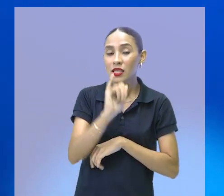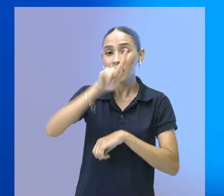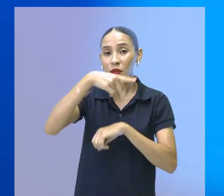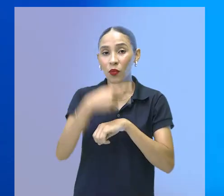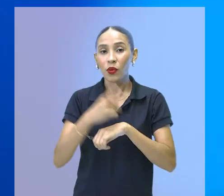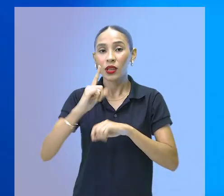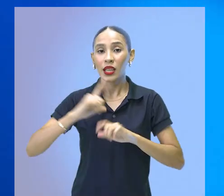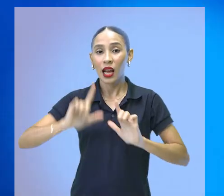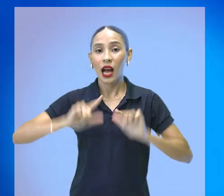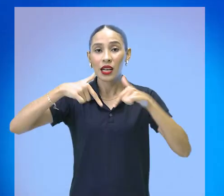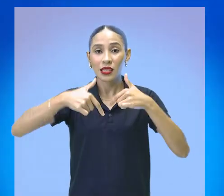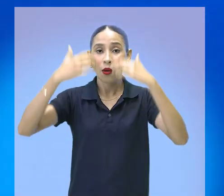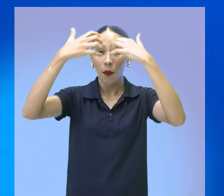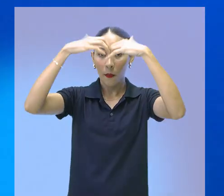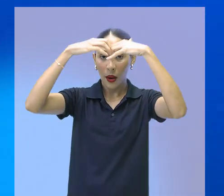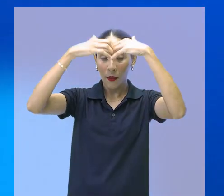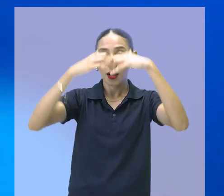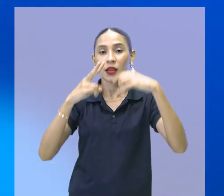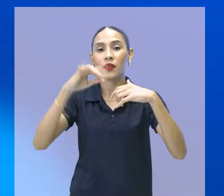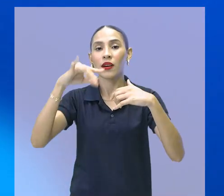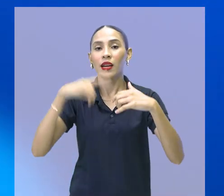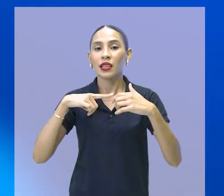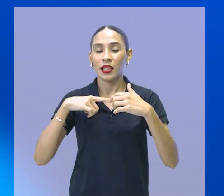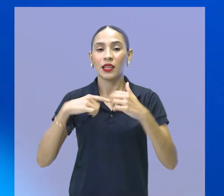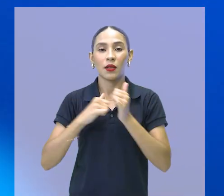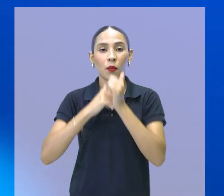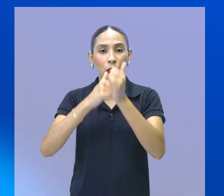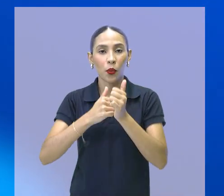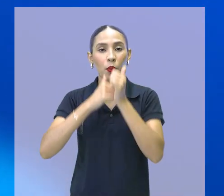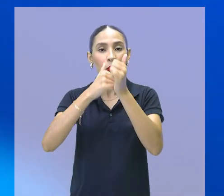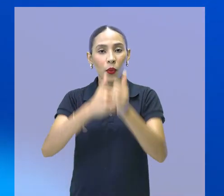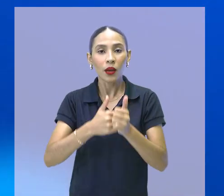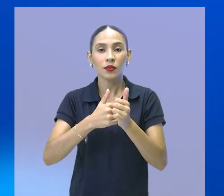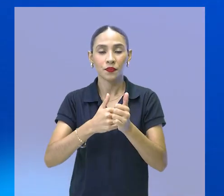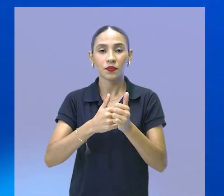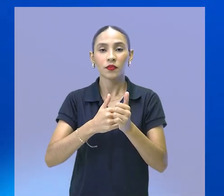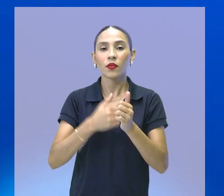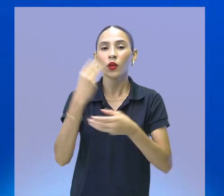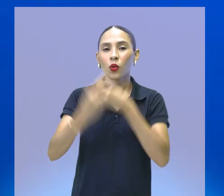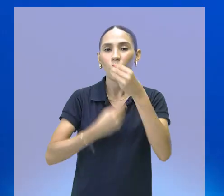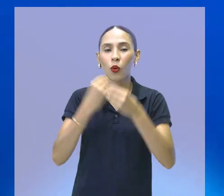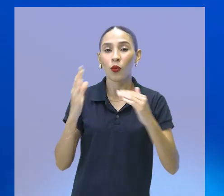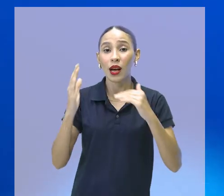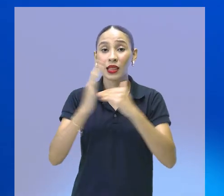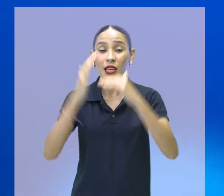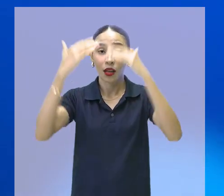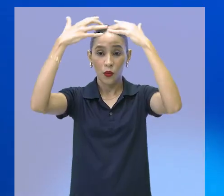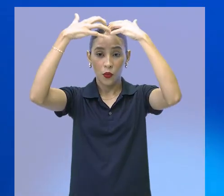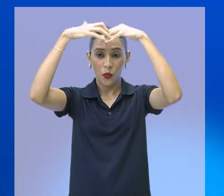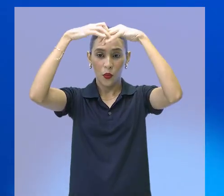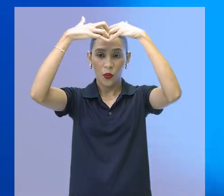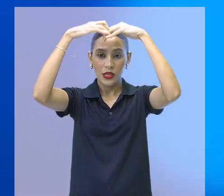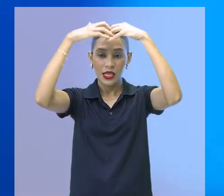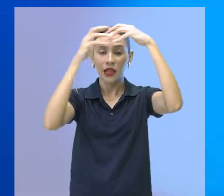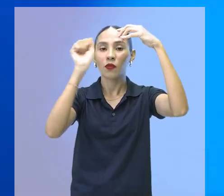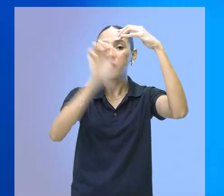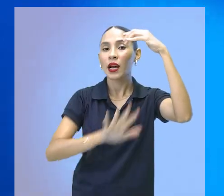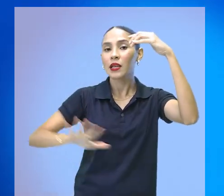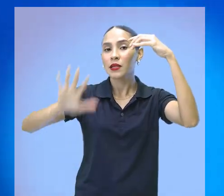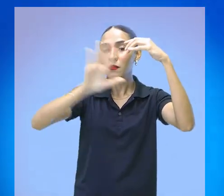ação o nervo óptico, que conduz esses impulsos elétricos até o cérebro, onde a